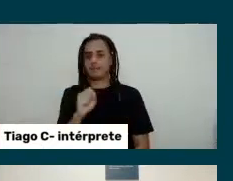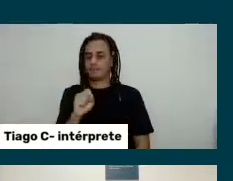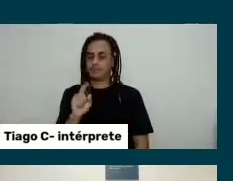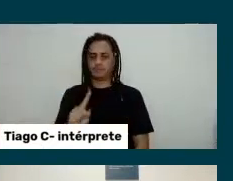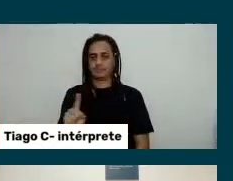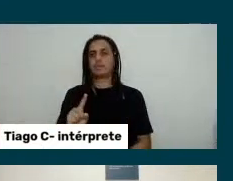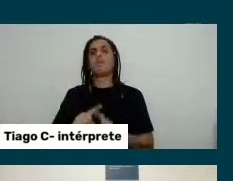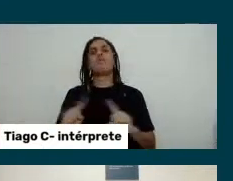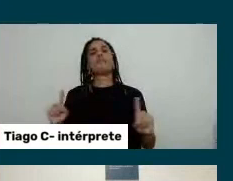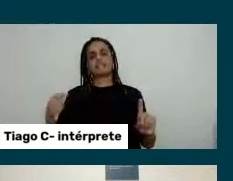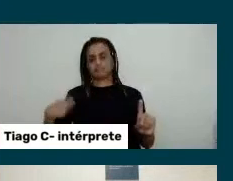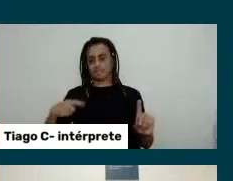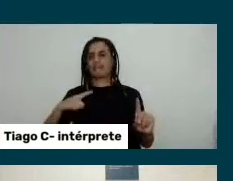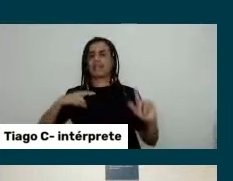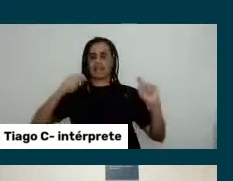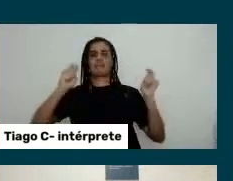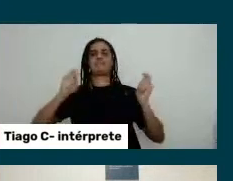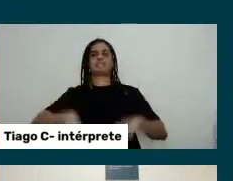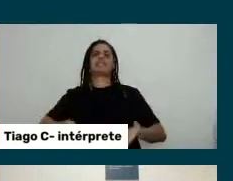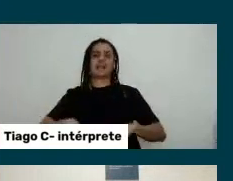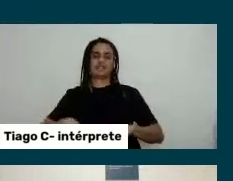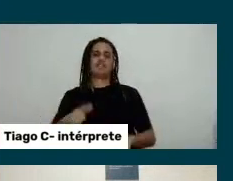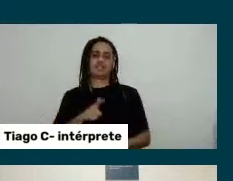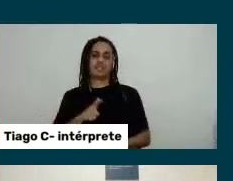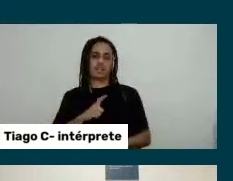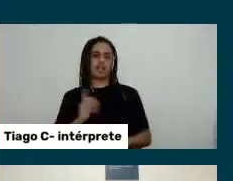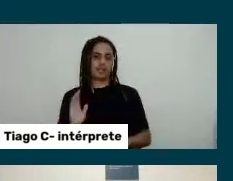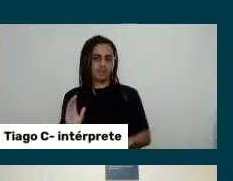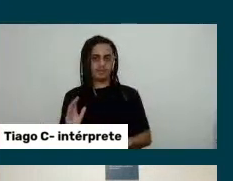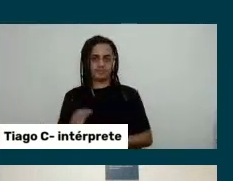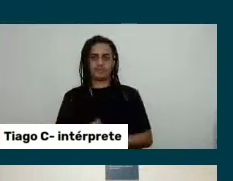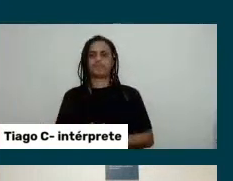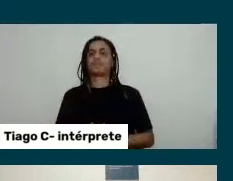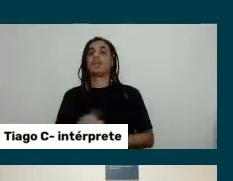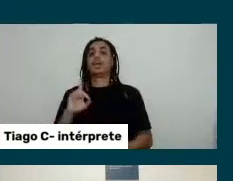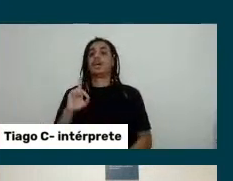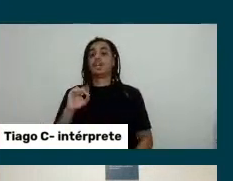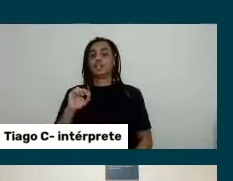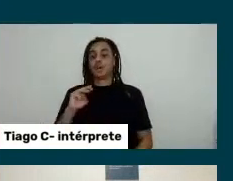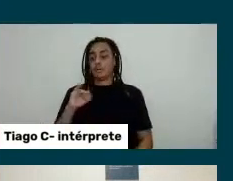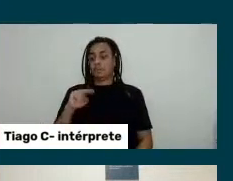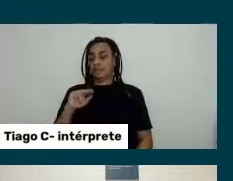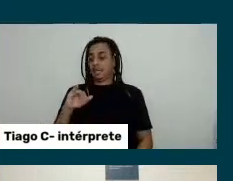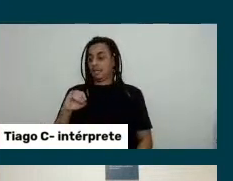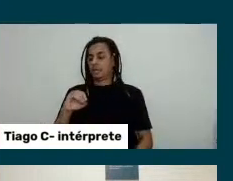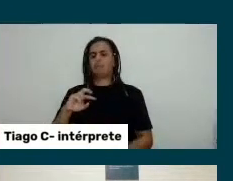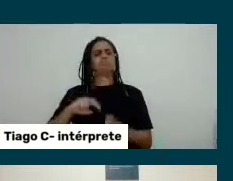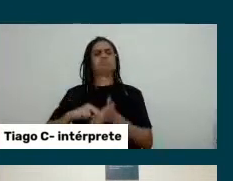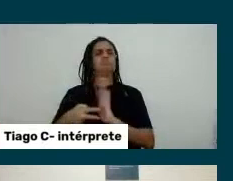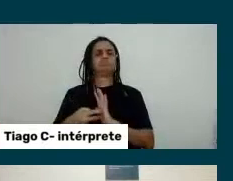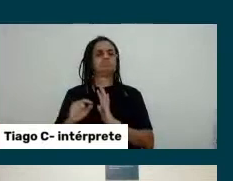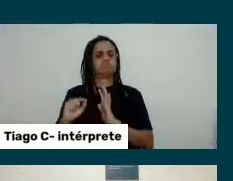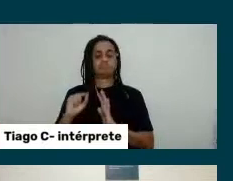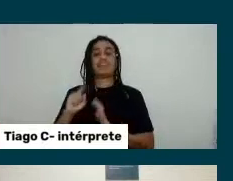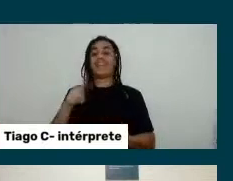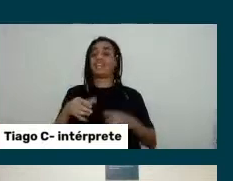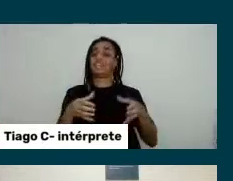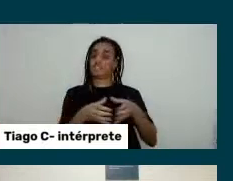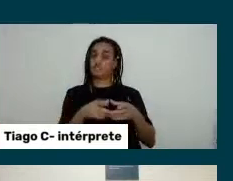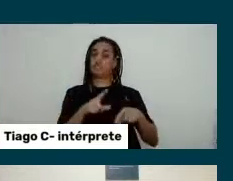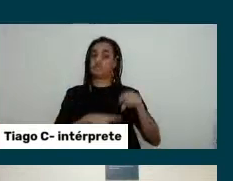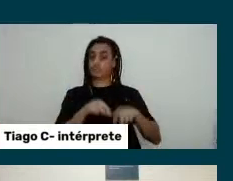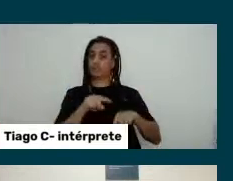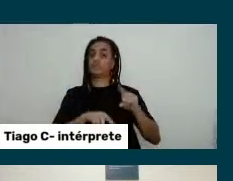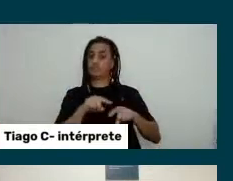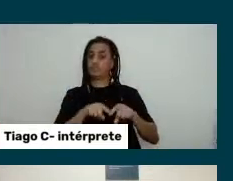tem que ser capacidades, né? E o que o domínio vai fazer? O domínio são os times de produto, né? Então, os times de produto vão passar